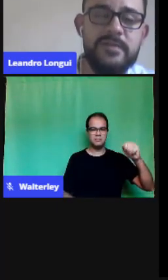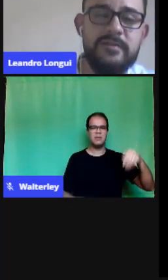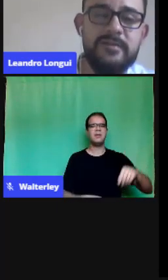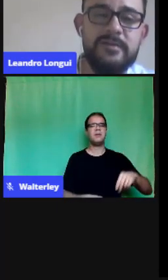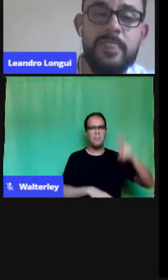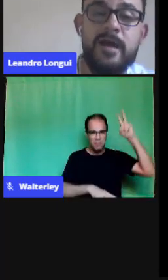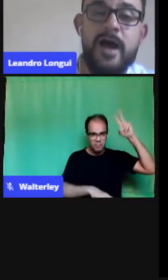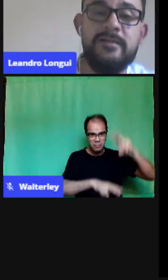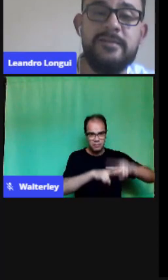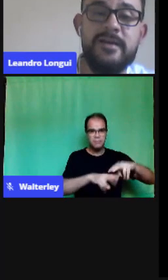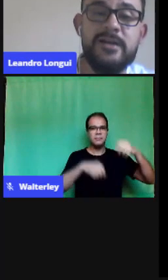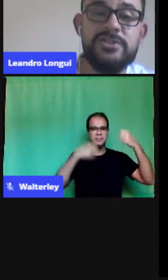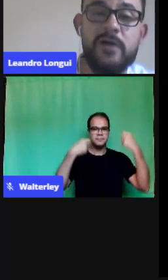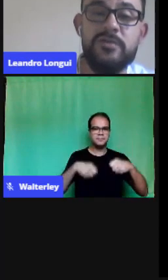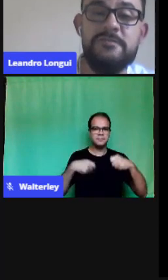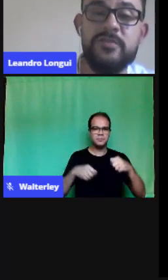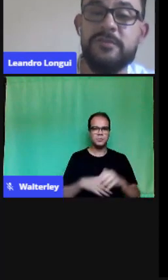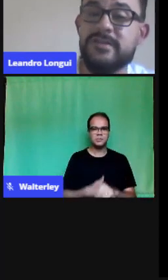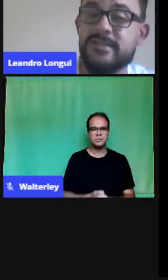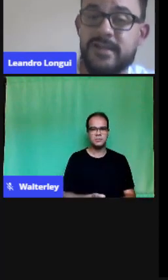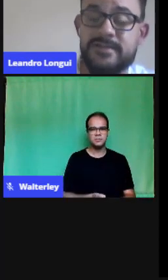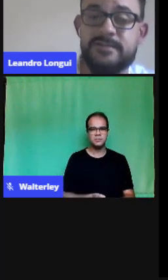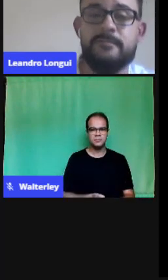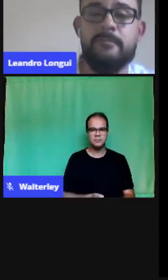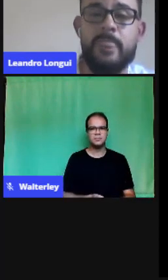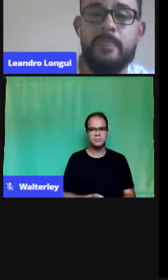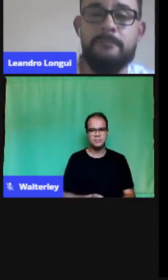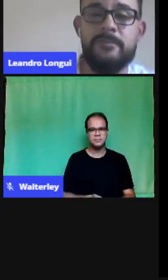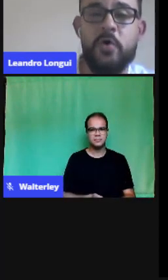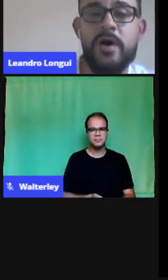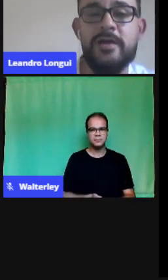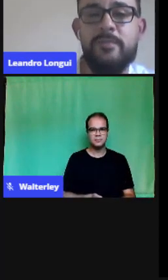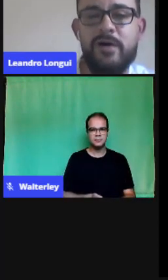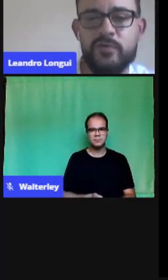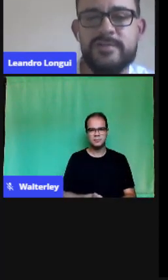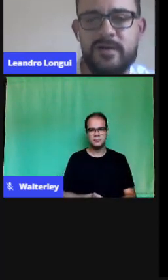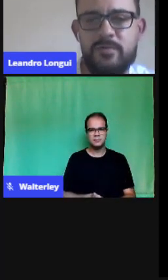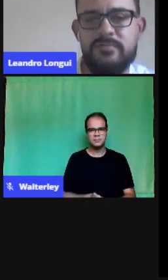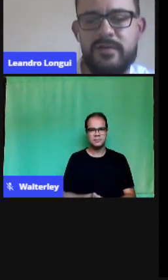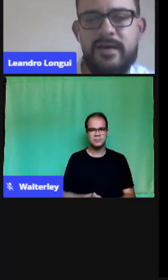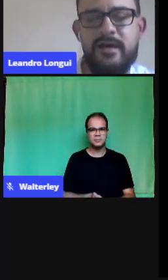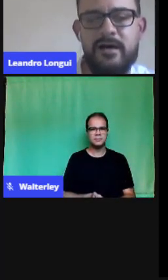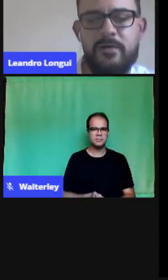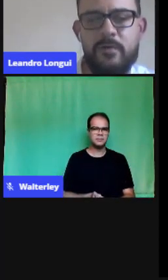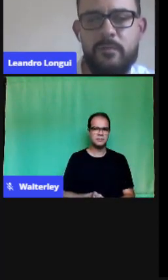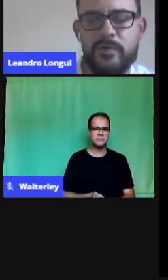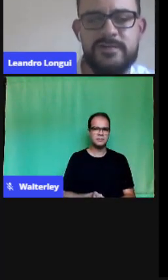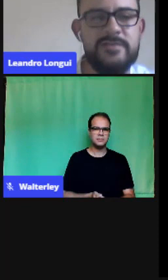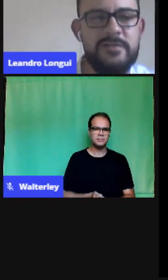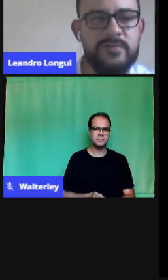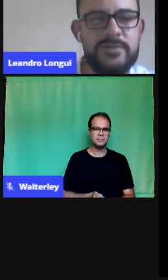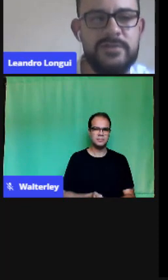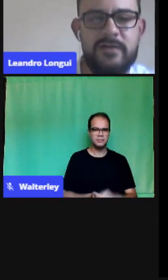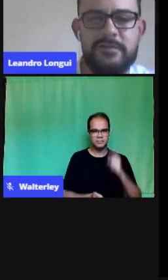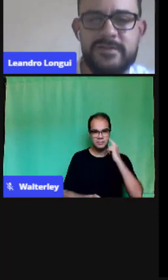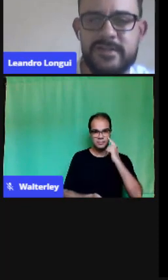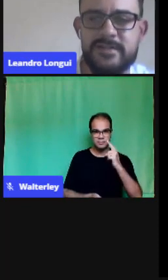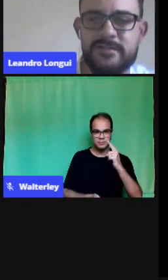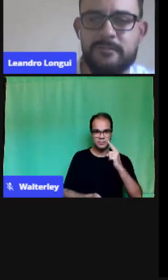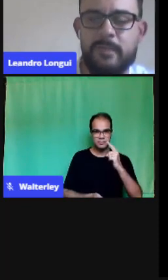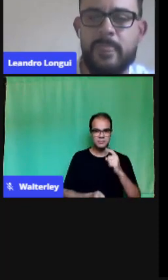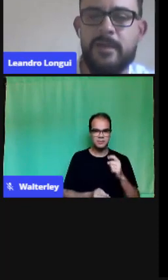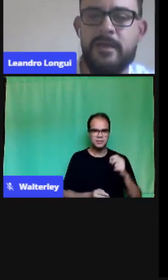culpa se limita a lhe terem achado o livrinho francês. Então aí uma alusão, né, ao processo